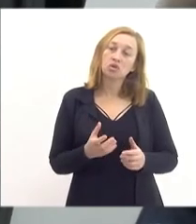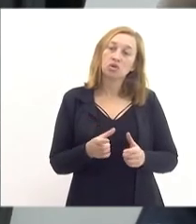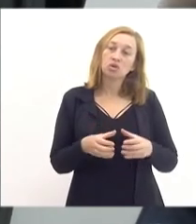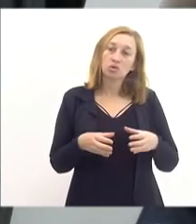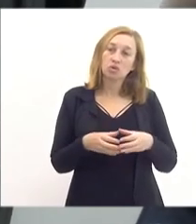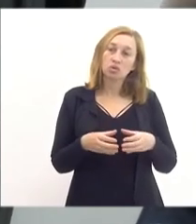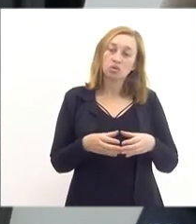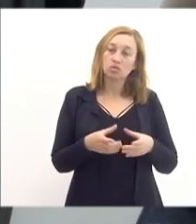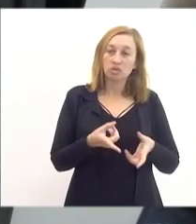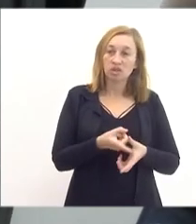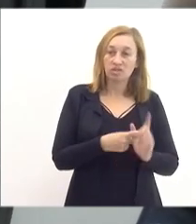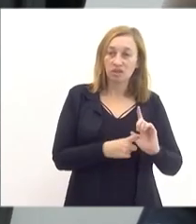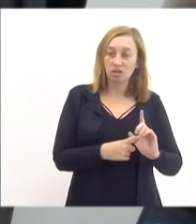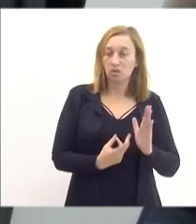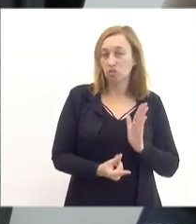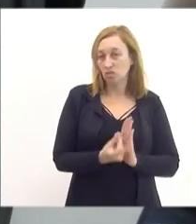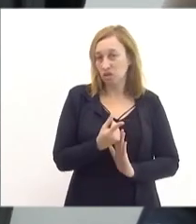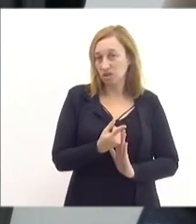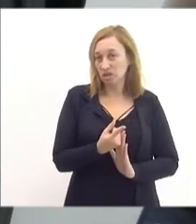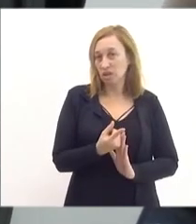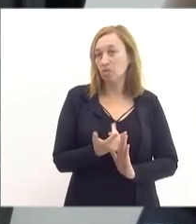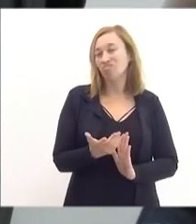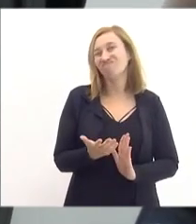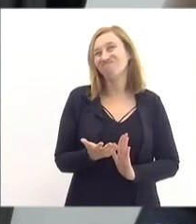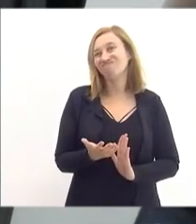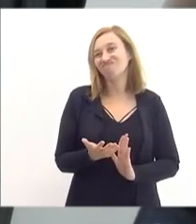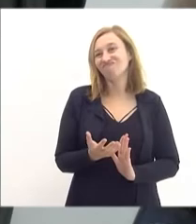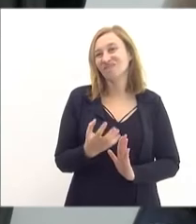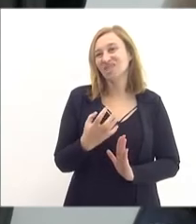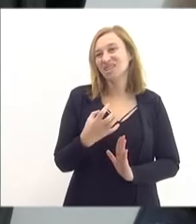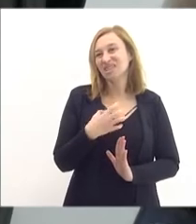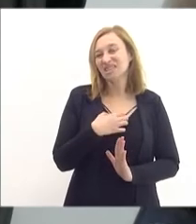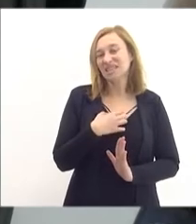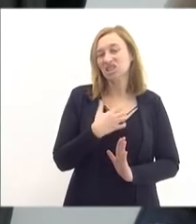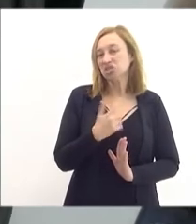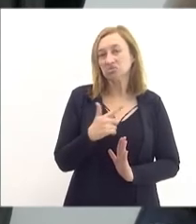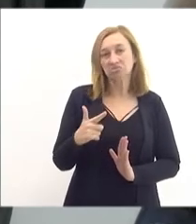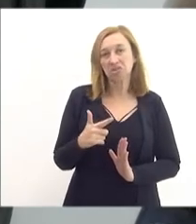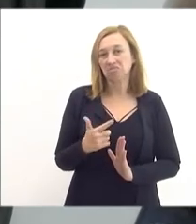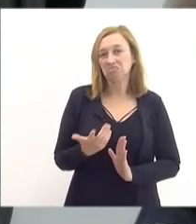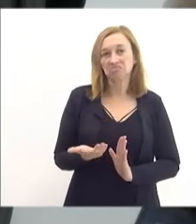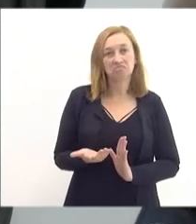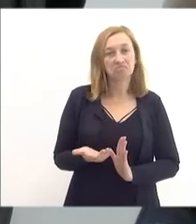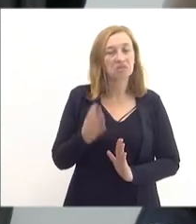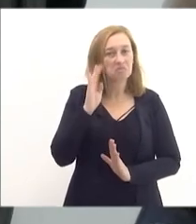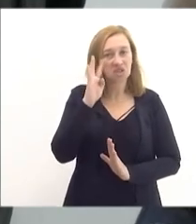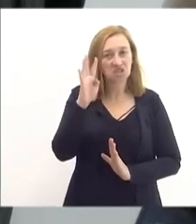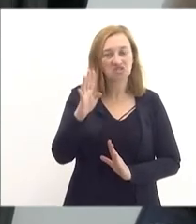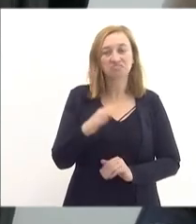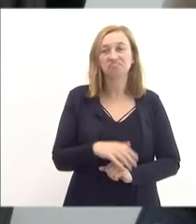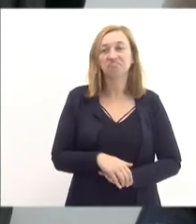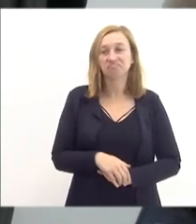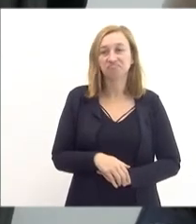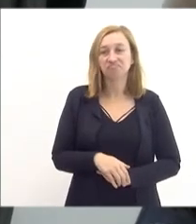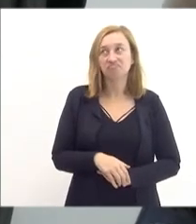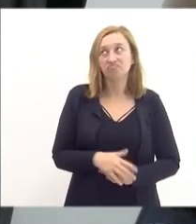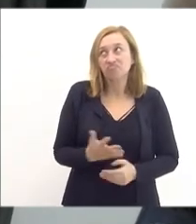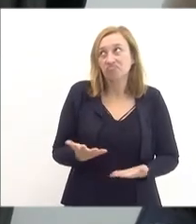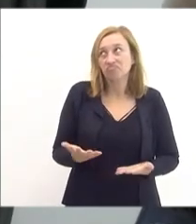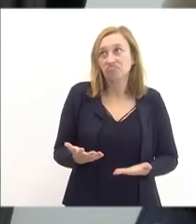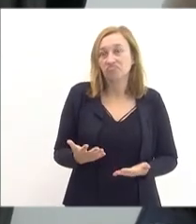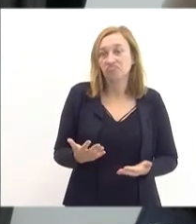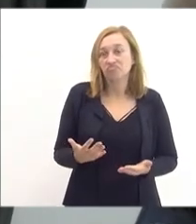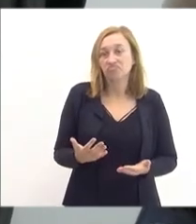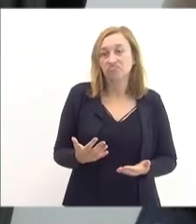fundo financeiro, não tem significância. Imagine que, com o